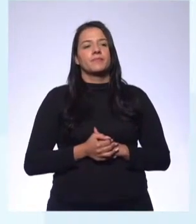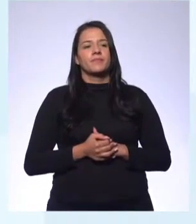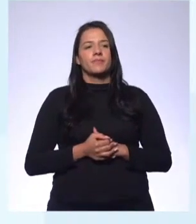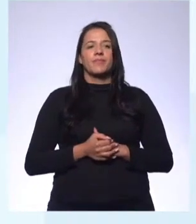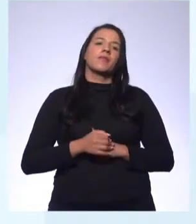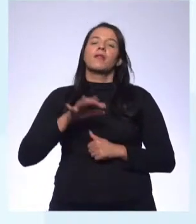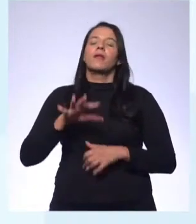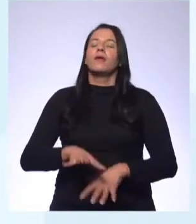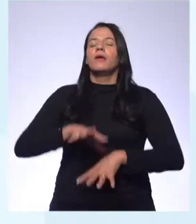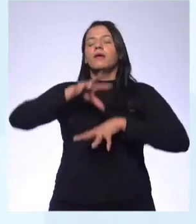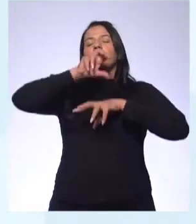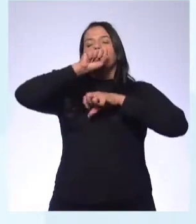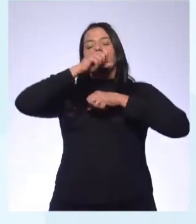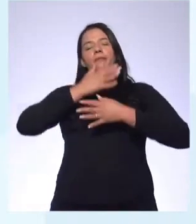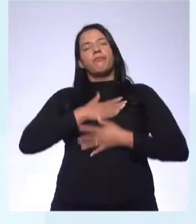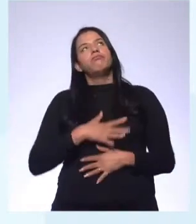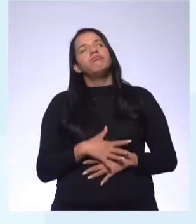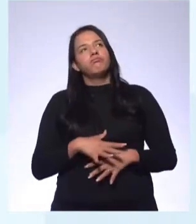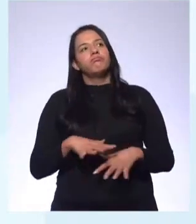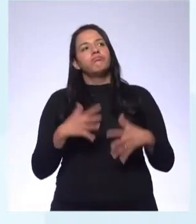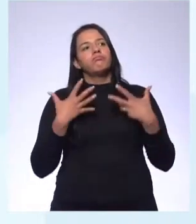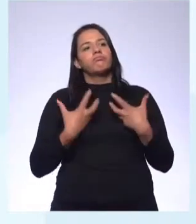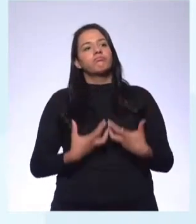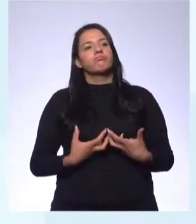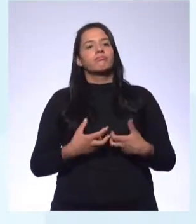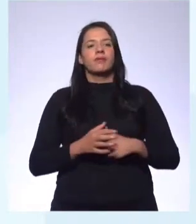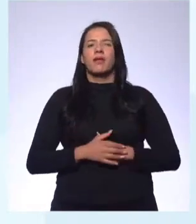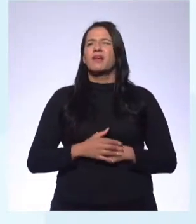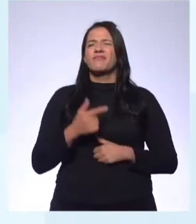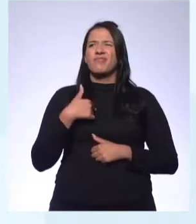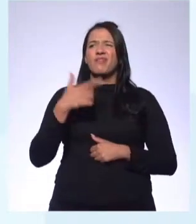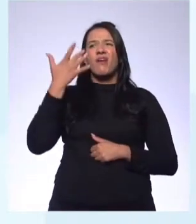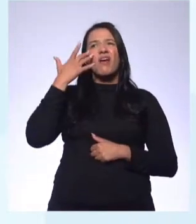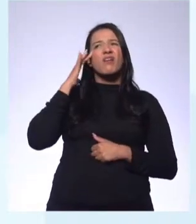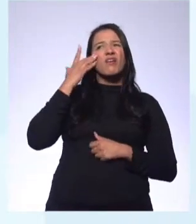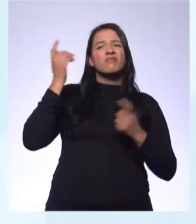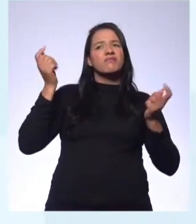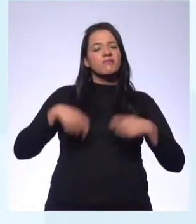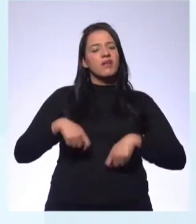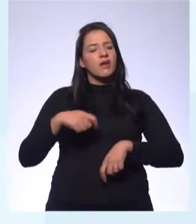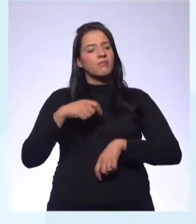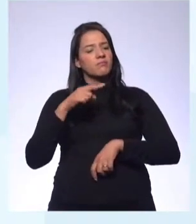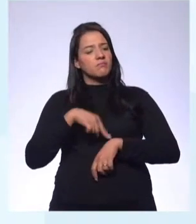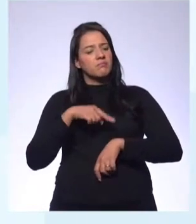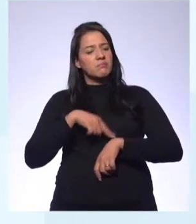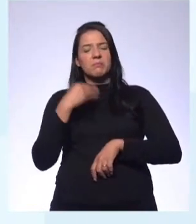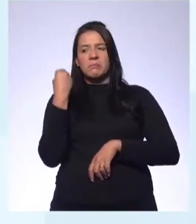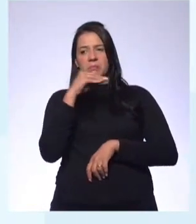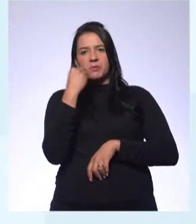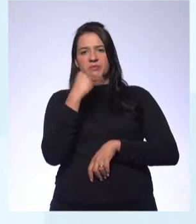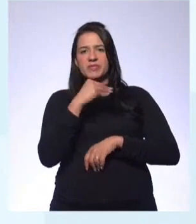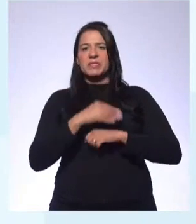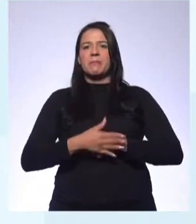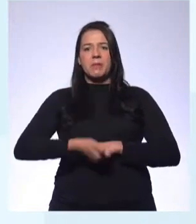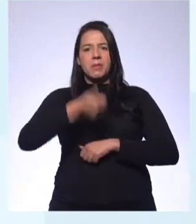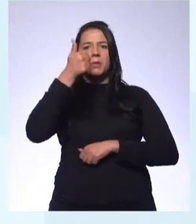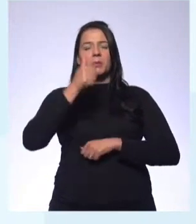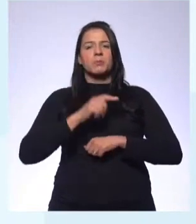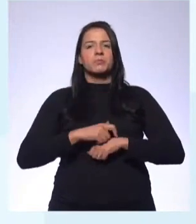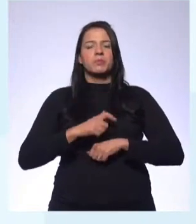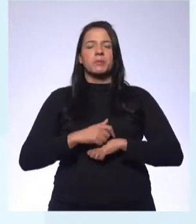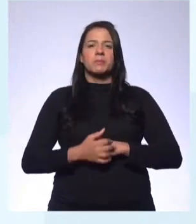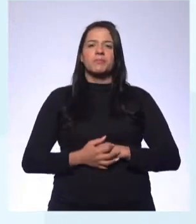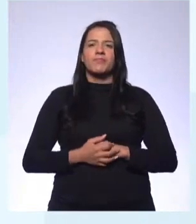Alice suspirou cansada. Acho que você poderia aproveitar melhor seu tempo, disse,